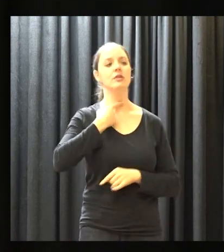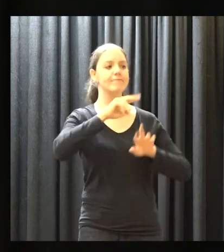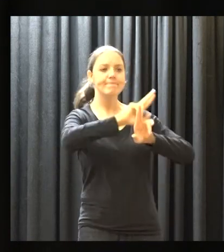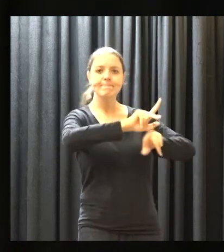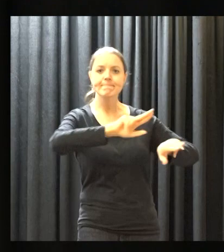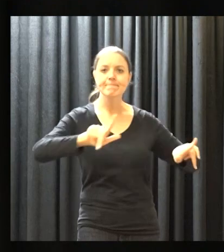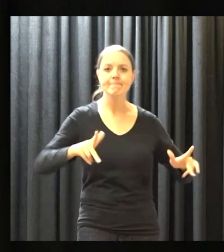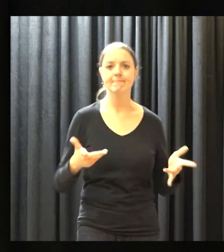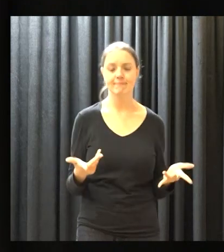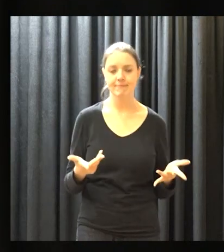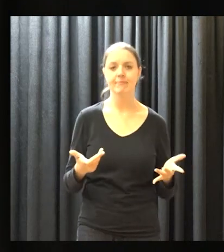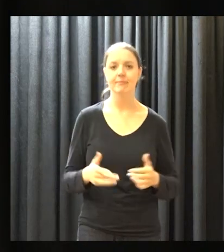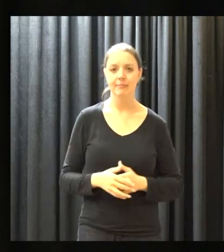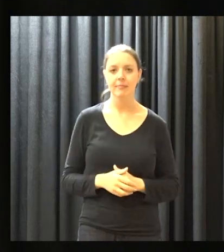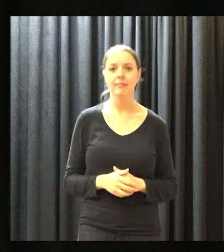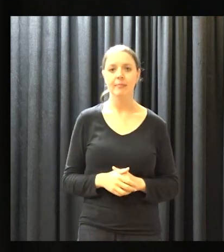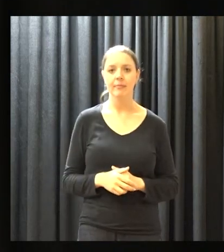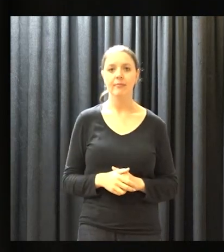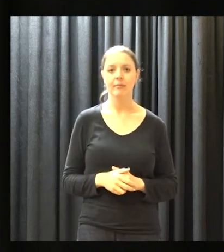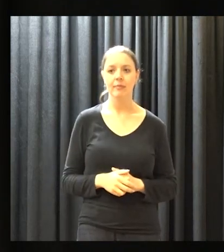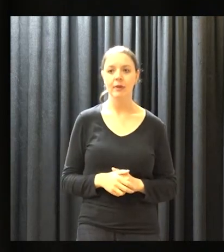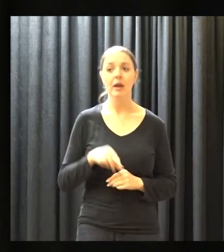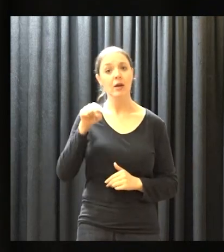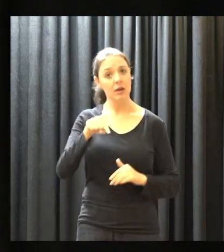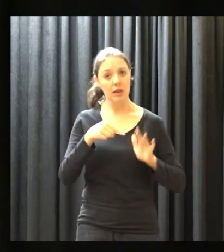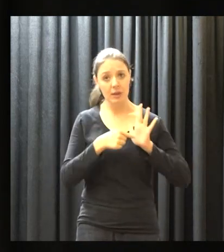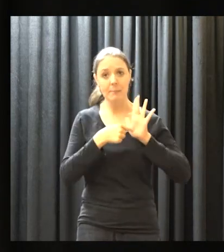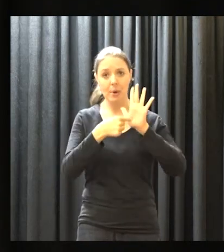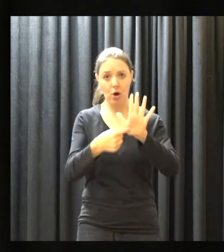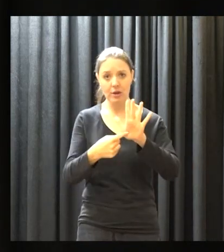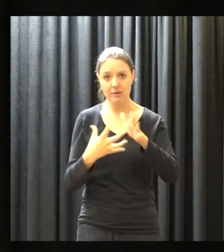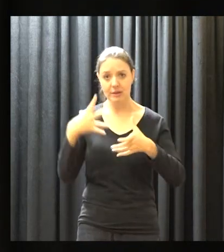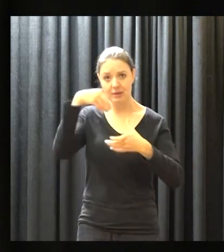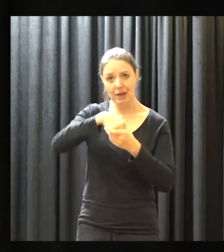assim, um queer que ele coloca no livro,